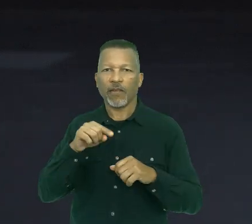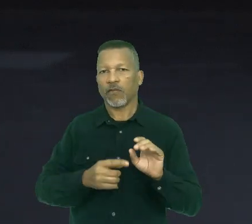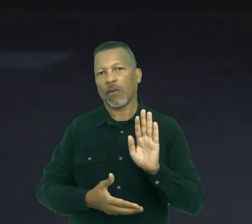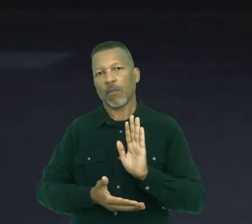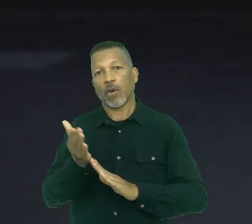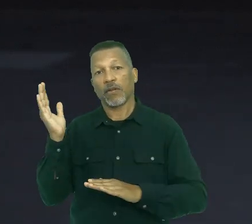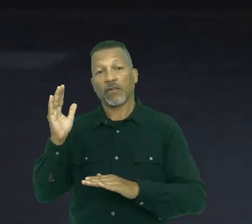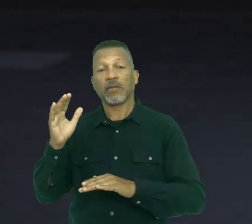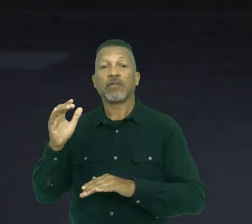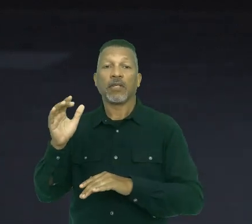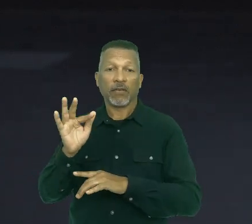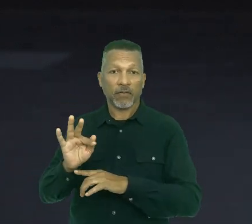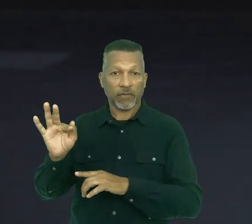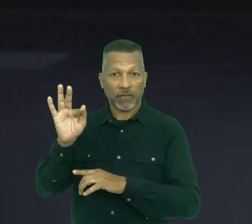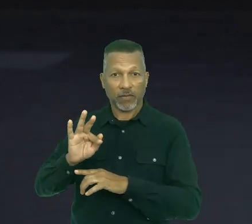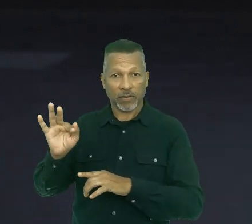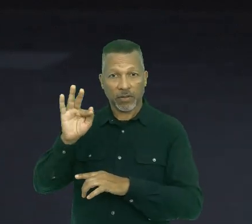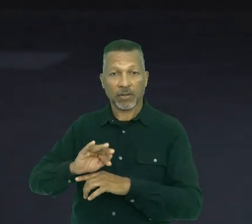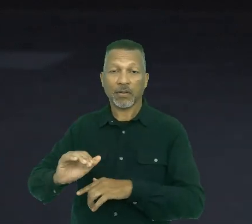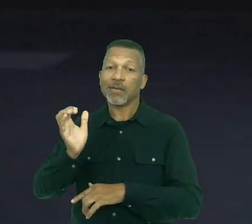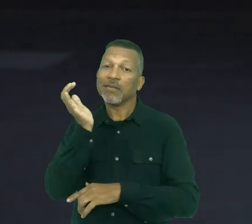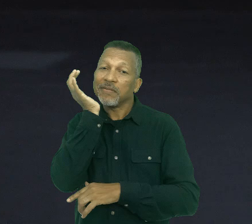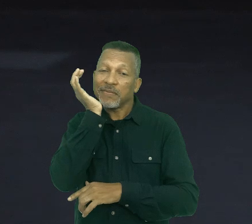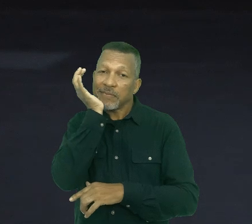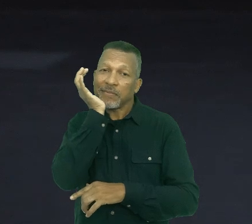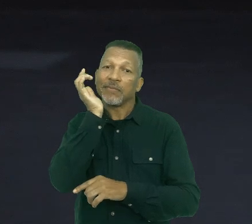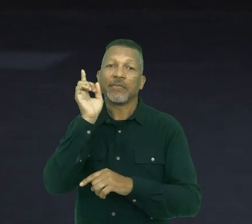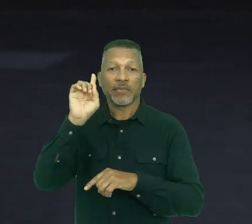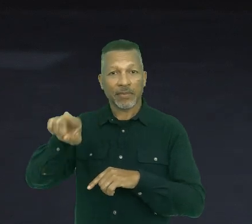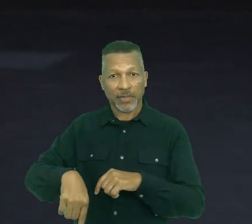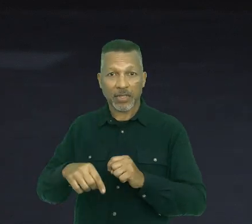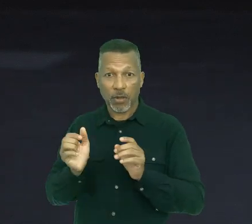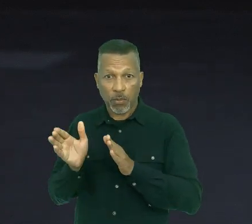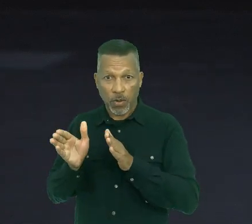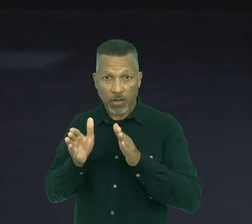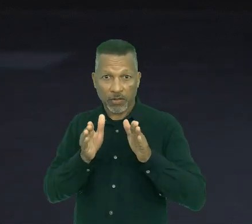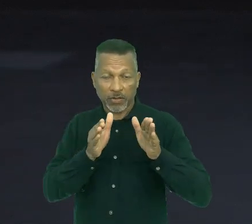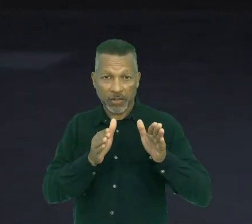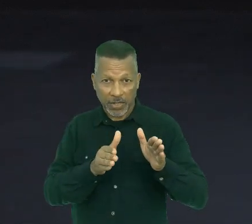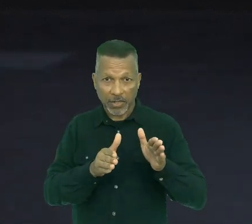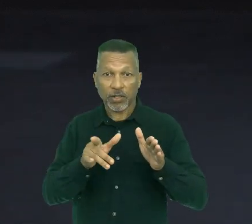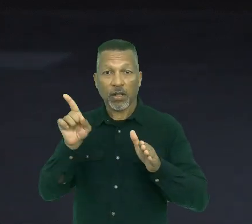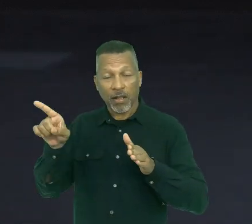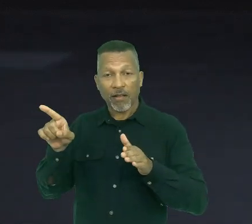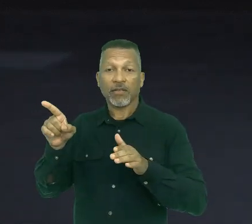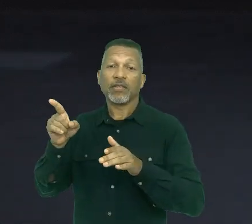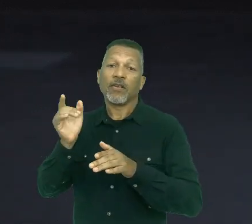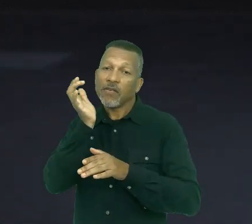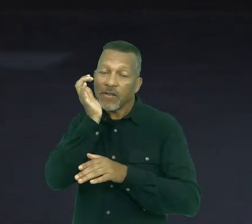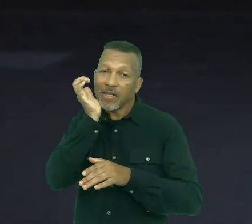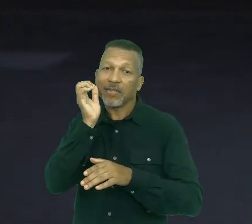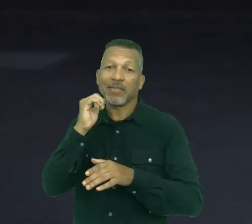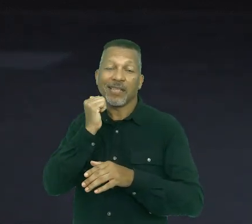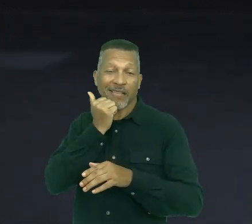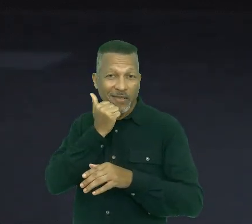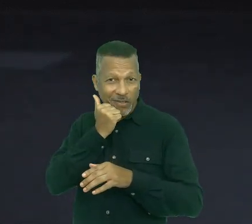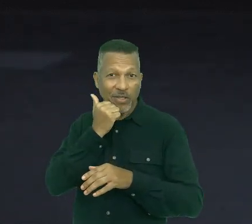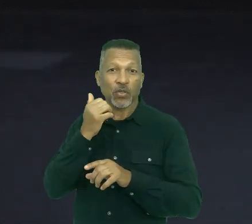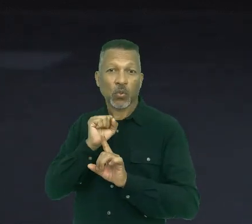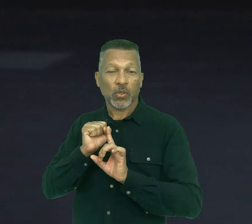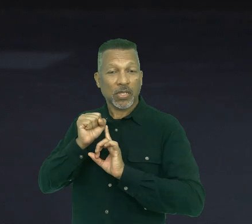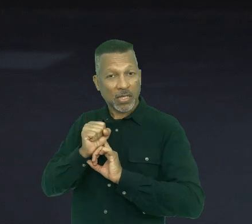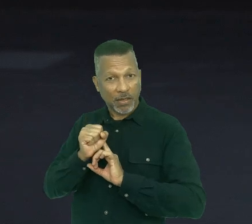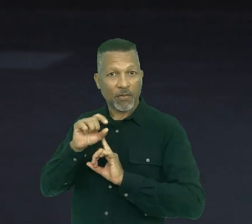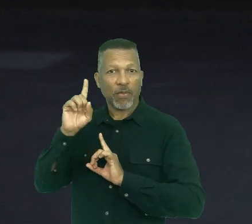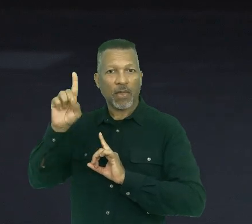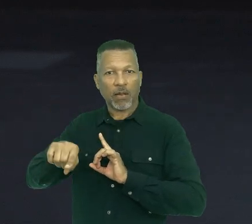fazer faculdade, eu fui para Juiz de Fora. Nesse processo lá, fazendo a faculdade de Ciências Sociais, eu fazia parte do grupo de